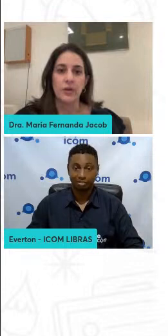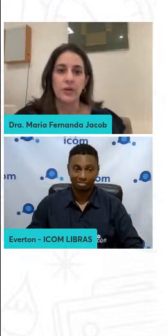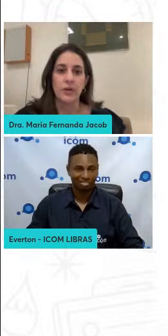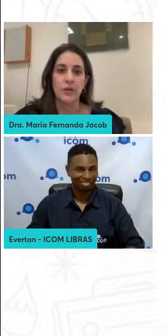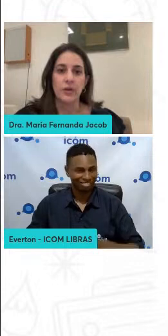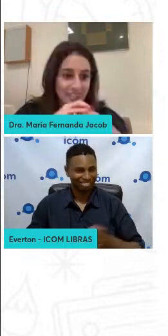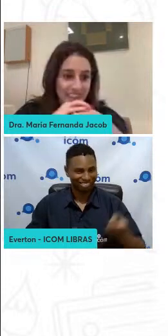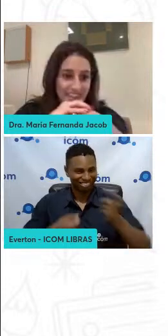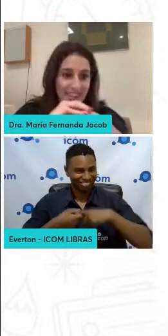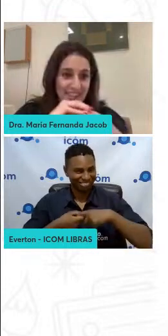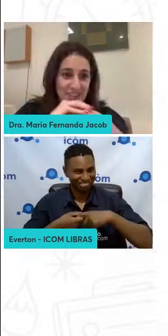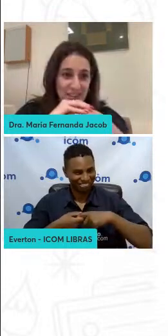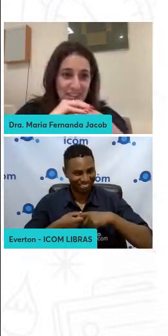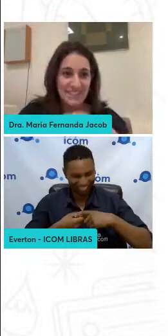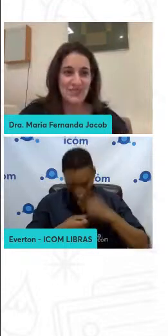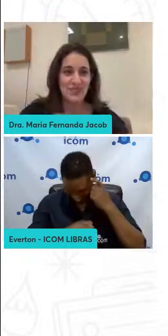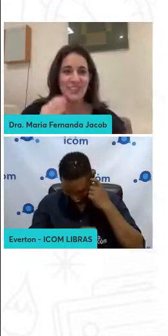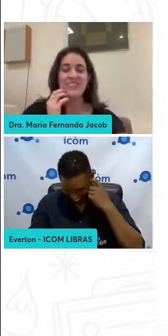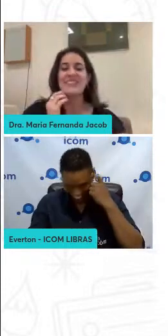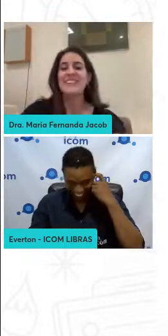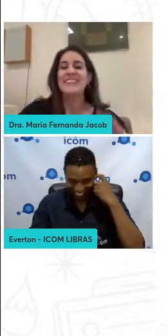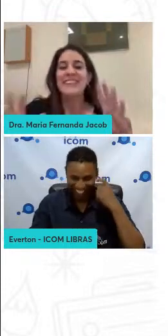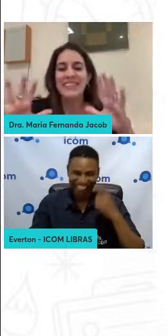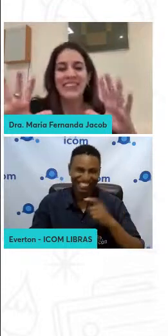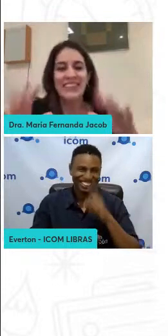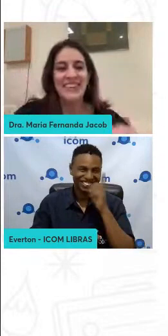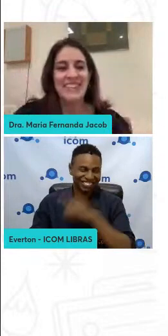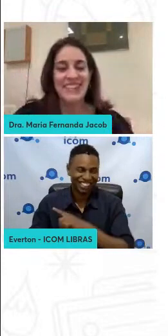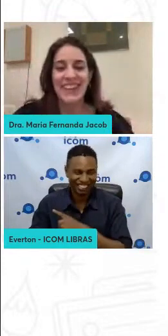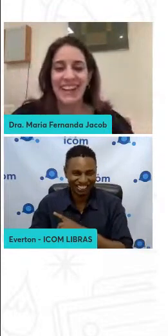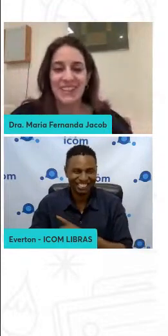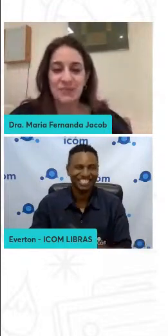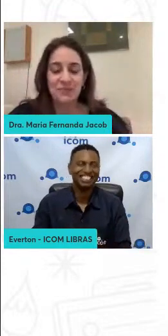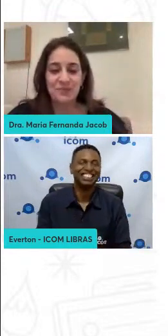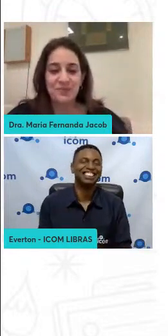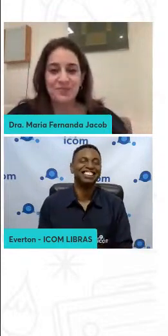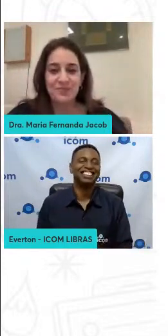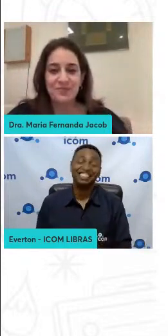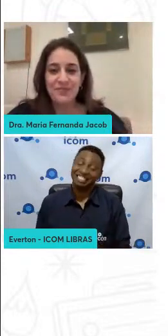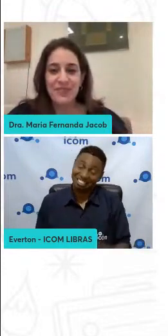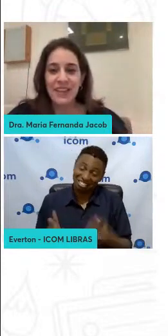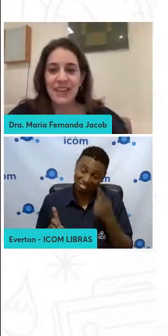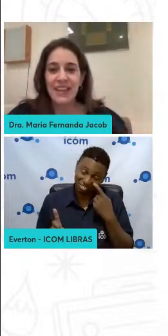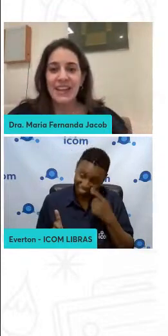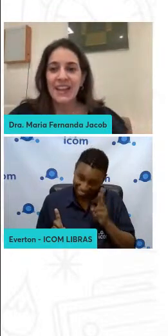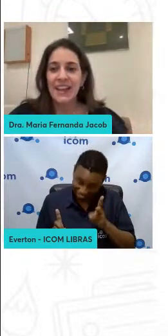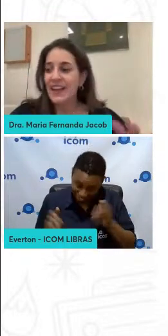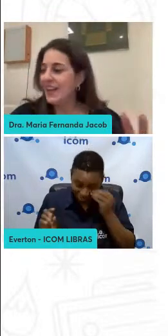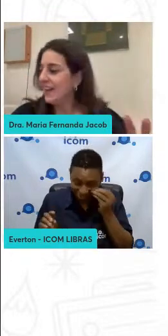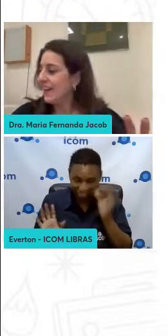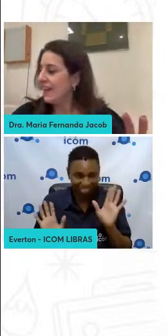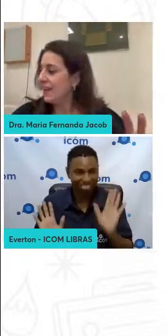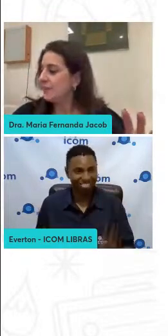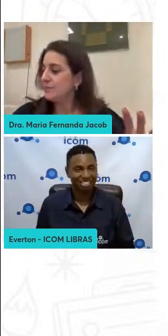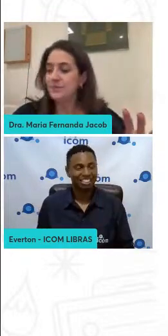Voltou. Ai, gente, será que vai falhar isso muito? Vamos ver se vai.